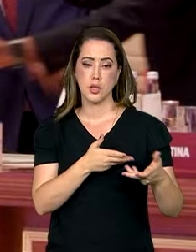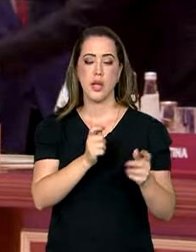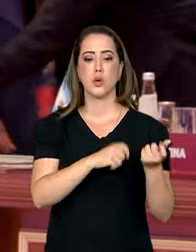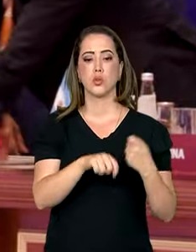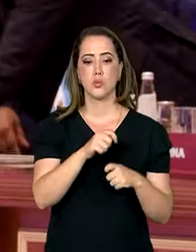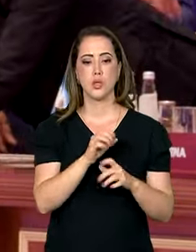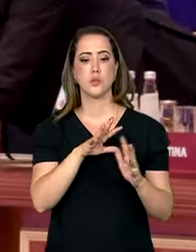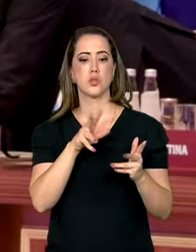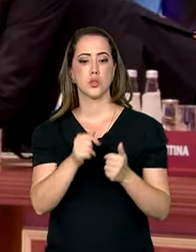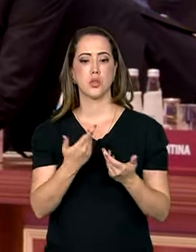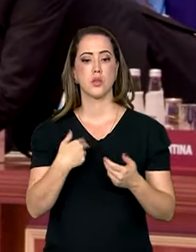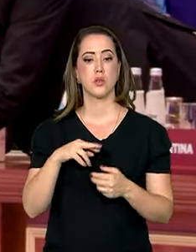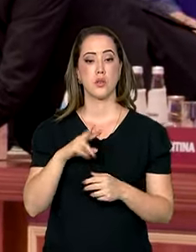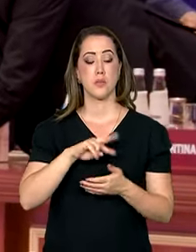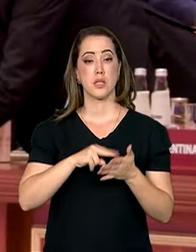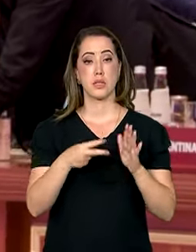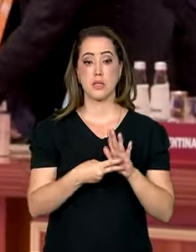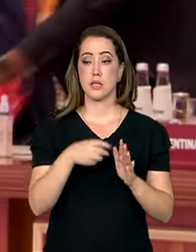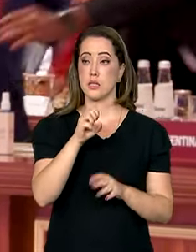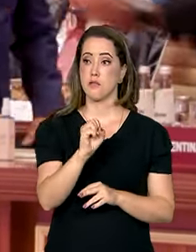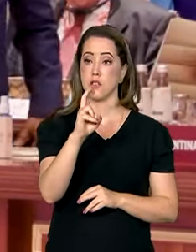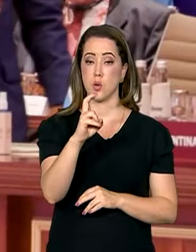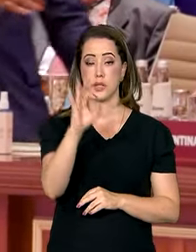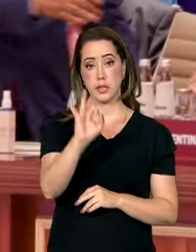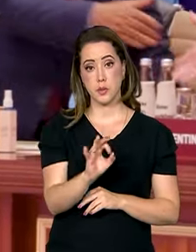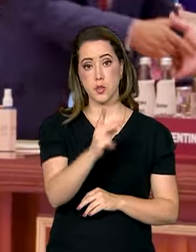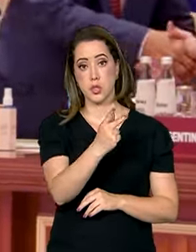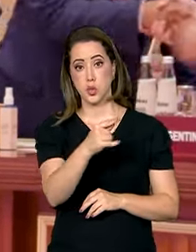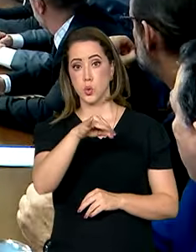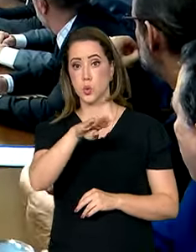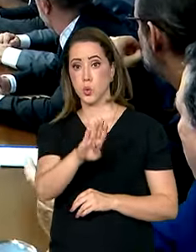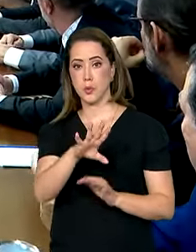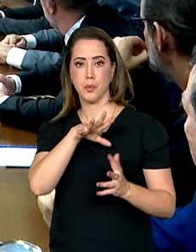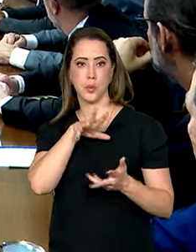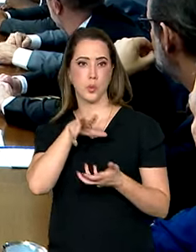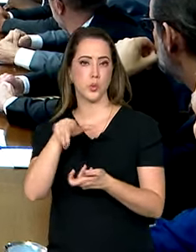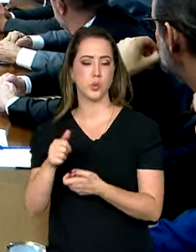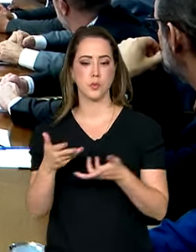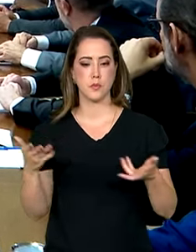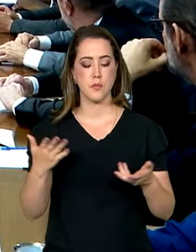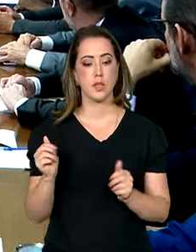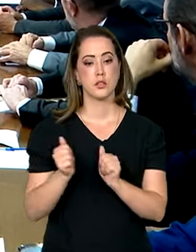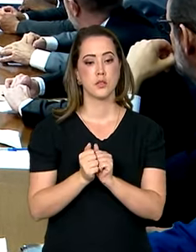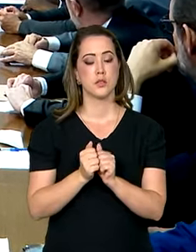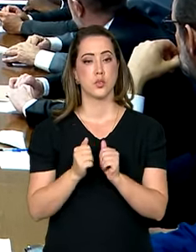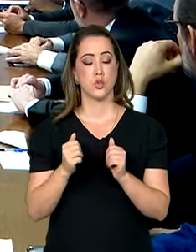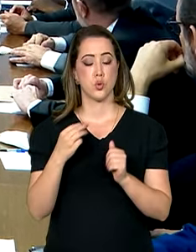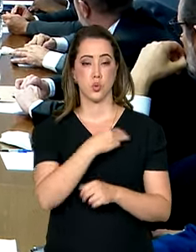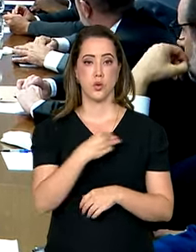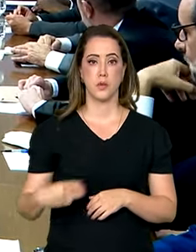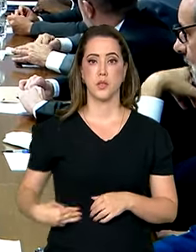representa cerca de 85% do do produto interno bruto Global junto com ministros e integrantes da